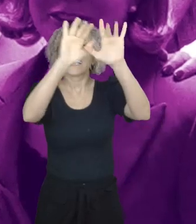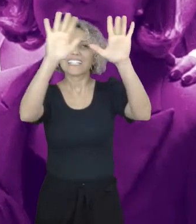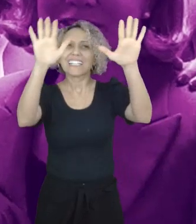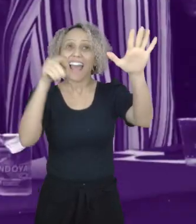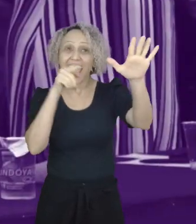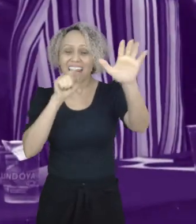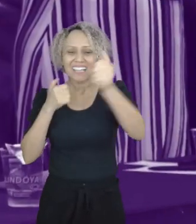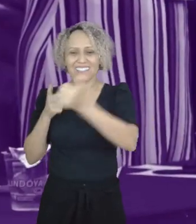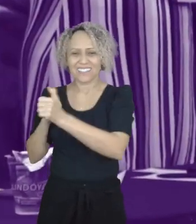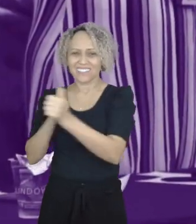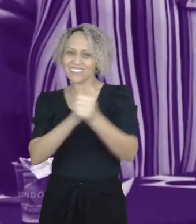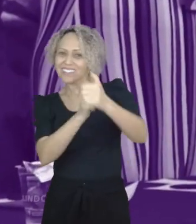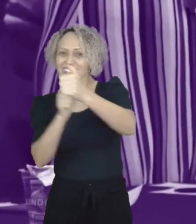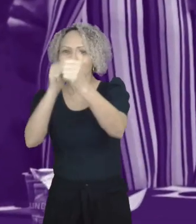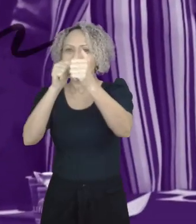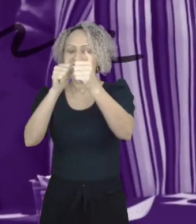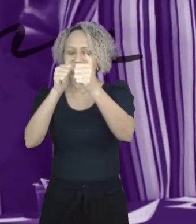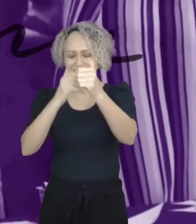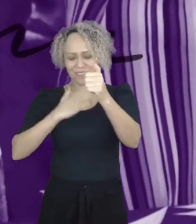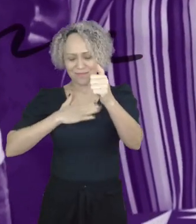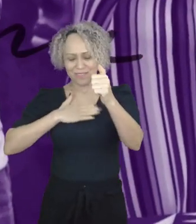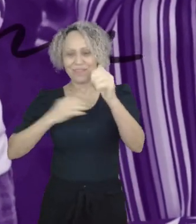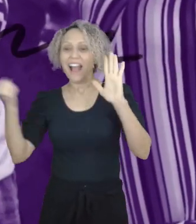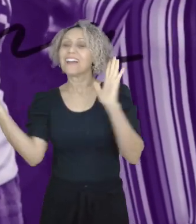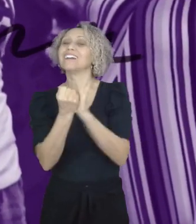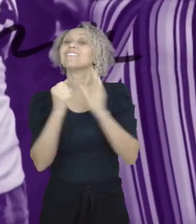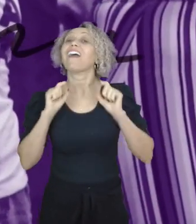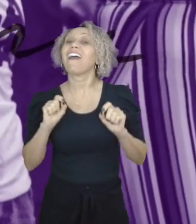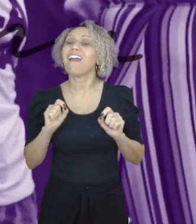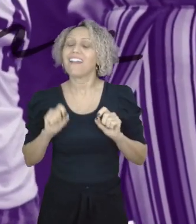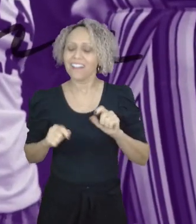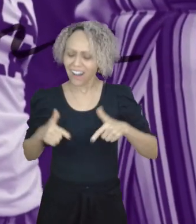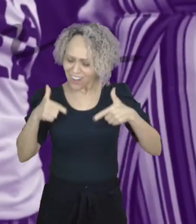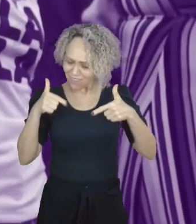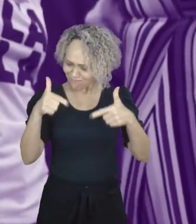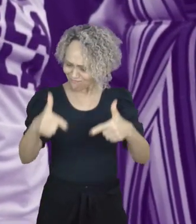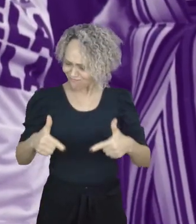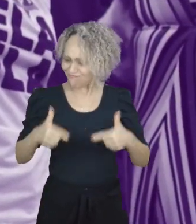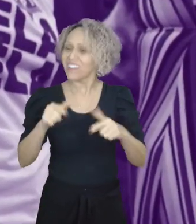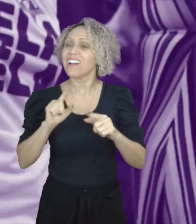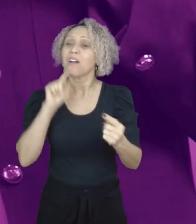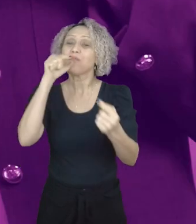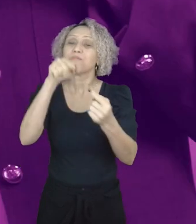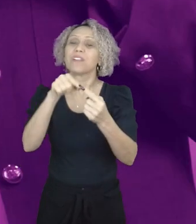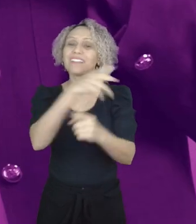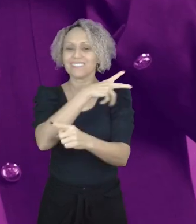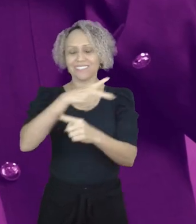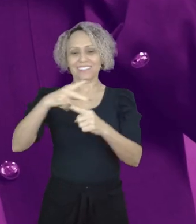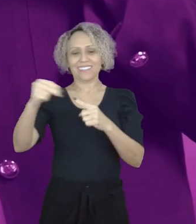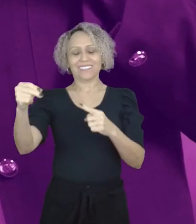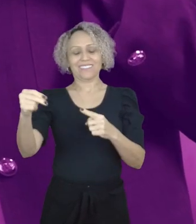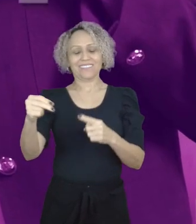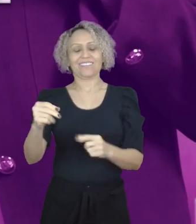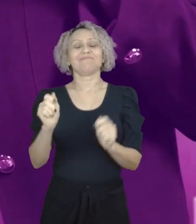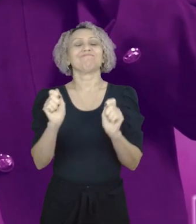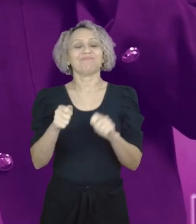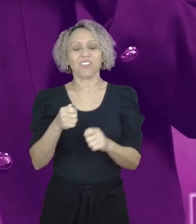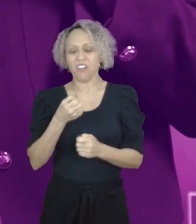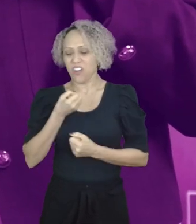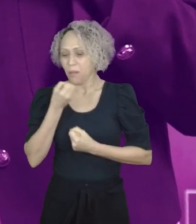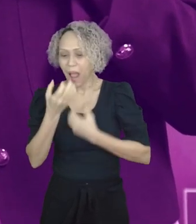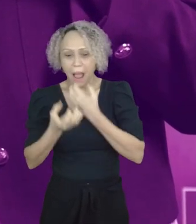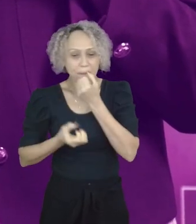vai me guiar. Ser guerreira é minha sina, batalhando pra vencer. Tenho voz pra